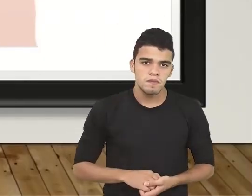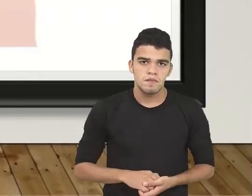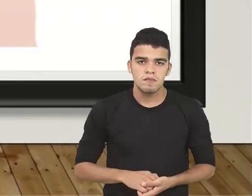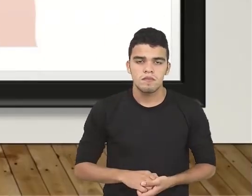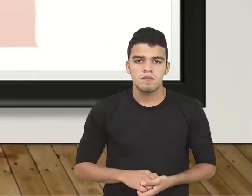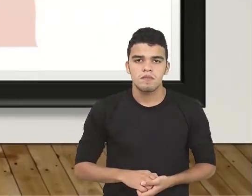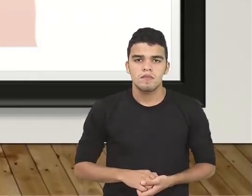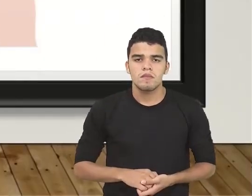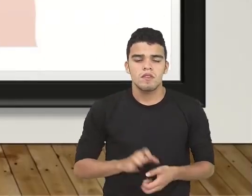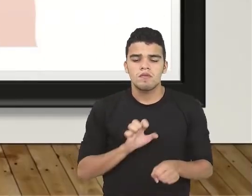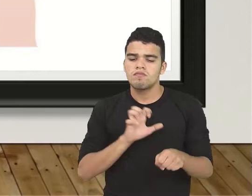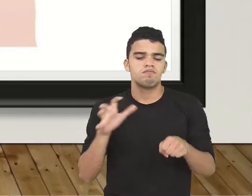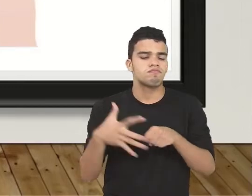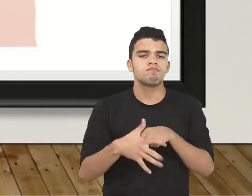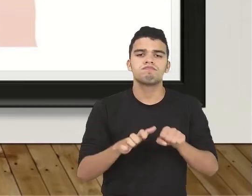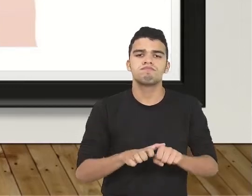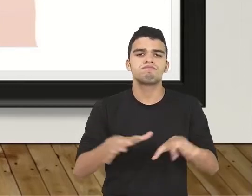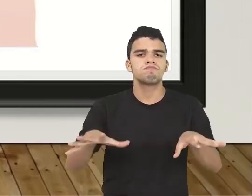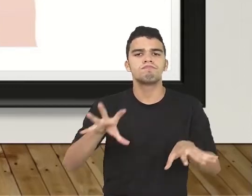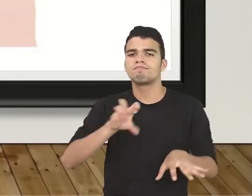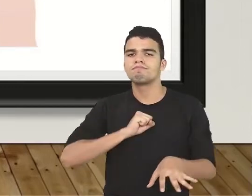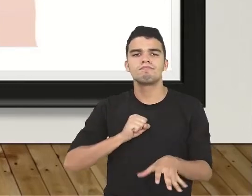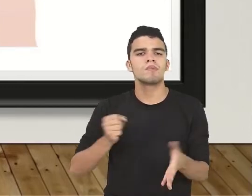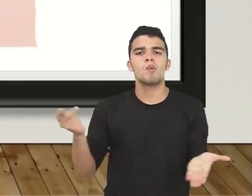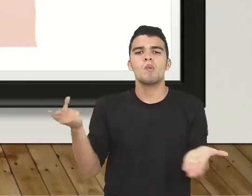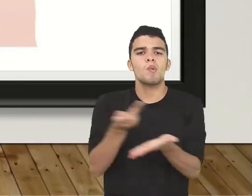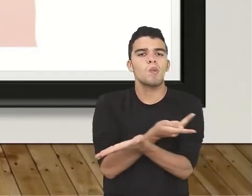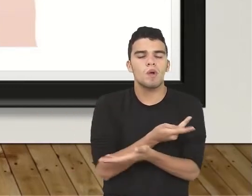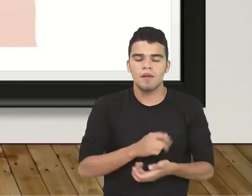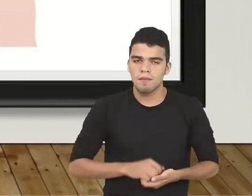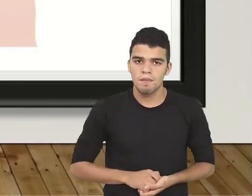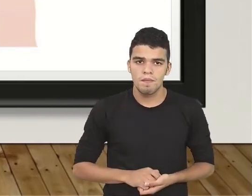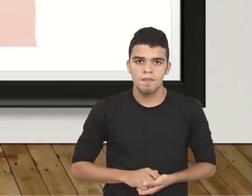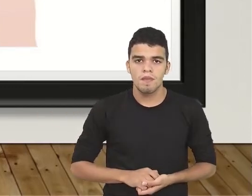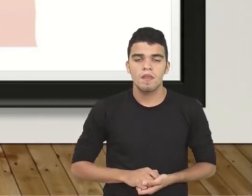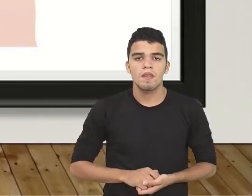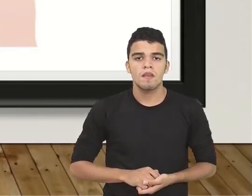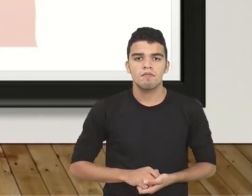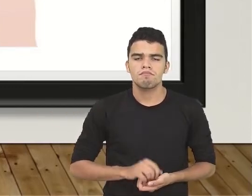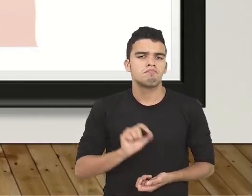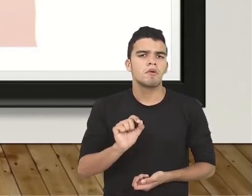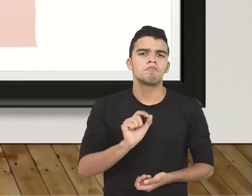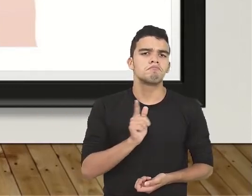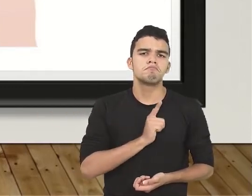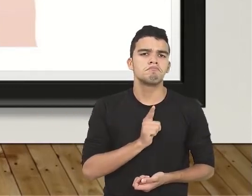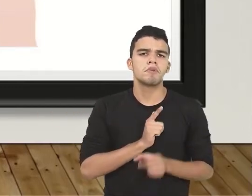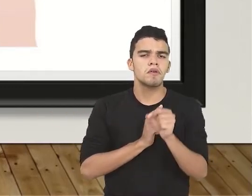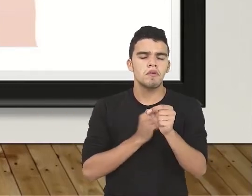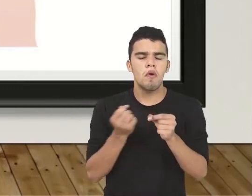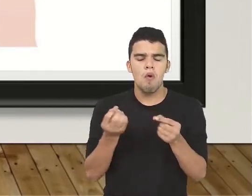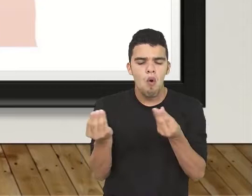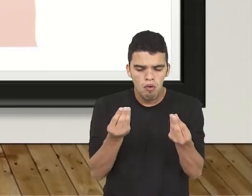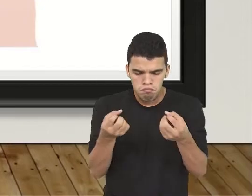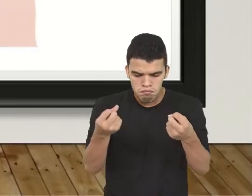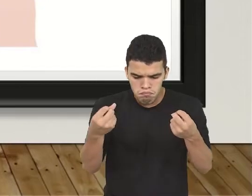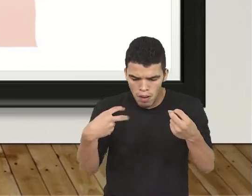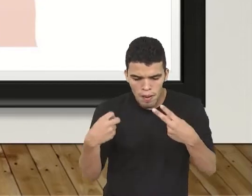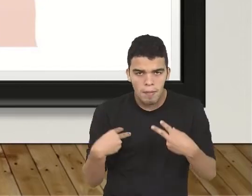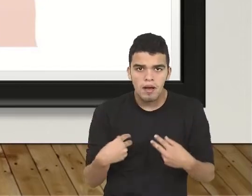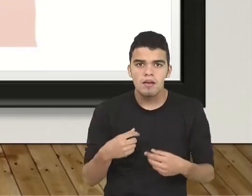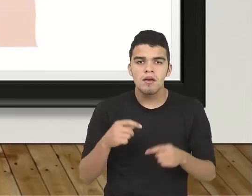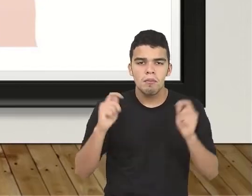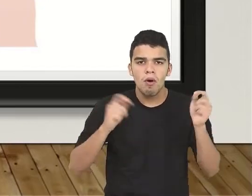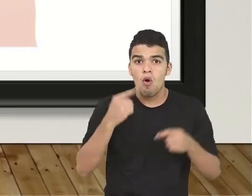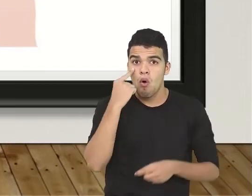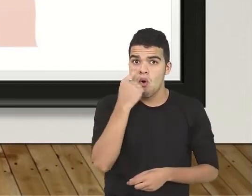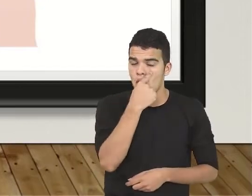por coronavírus? Primeiro, a gente tem as portas de entrada desse vírus. Então, o que a gente tem aqui? O vírus ele entra pelo olho, pela boca